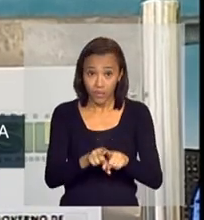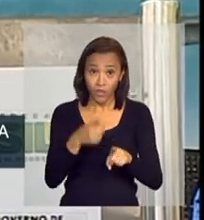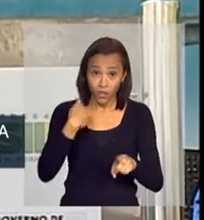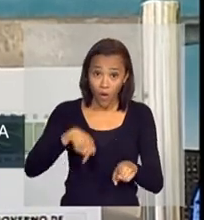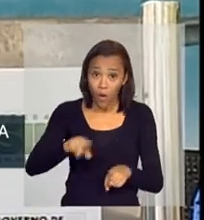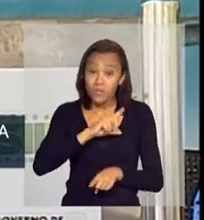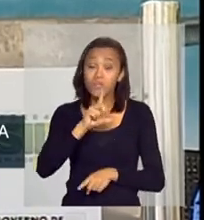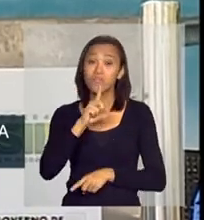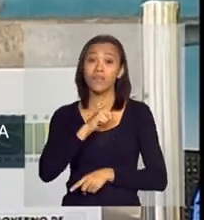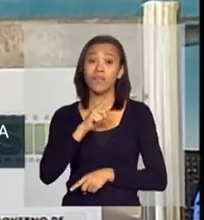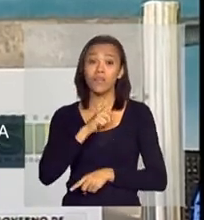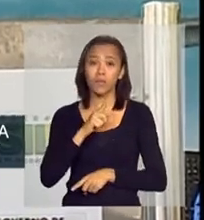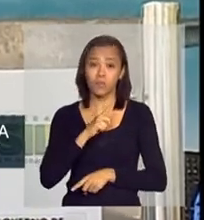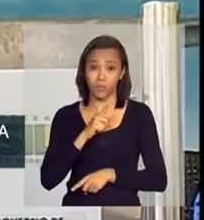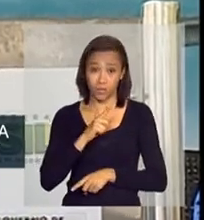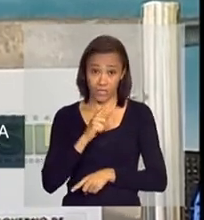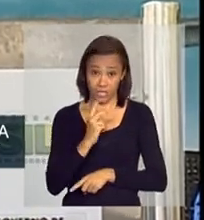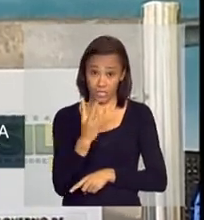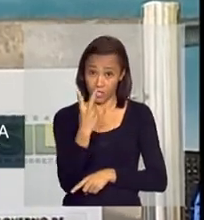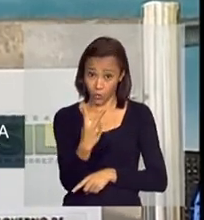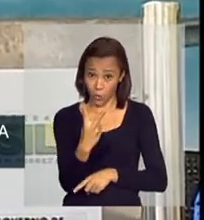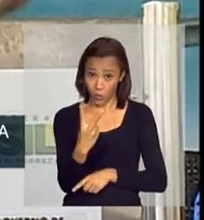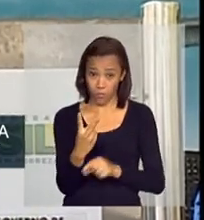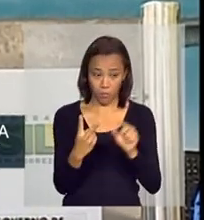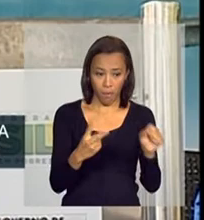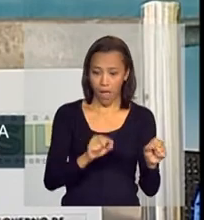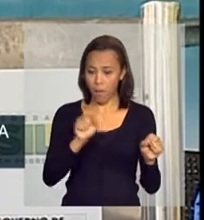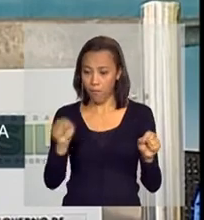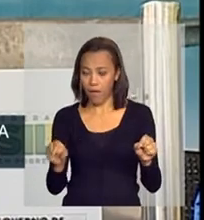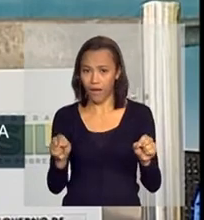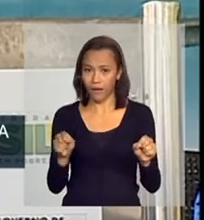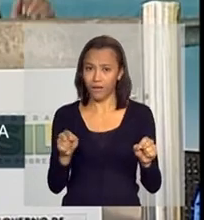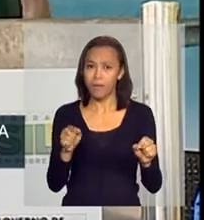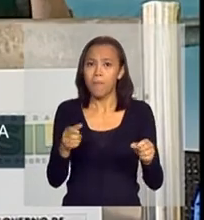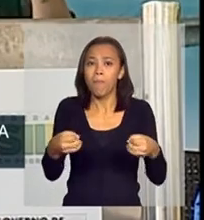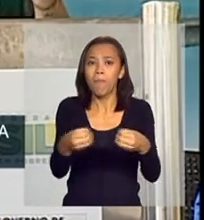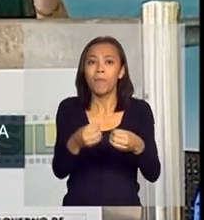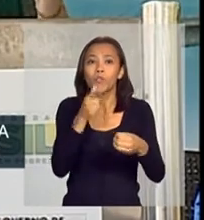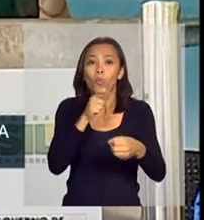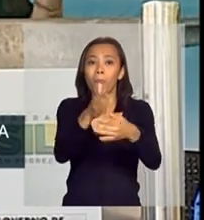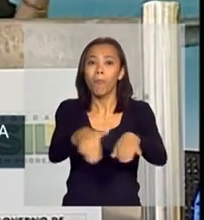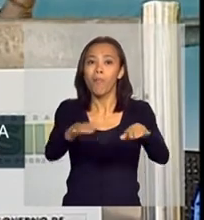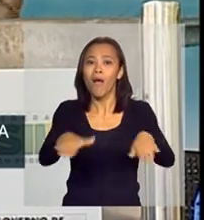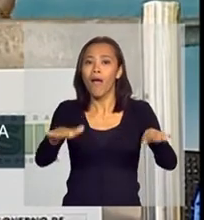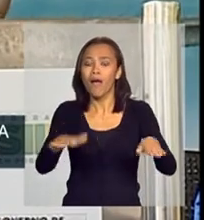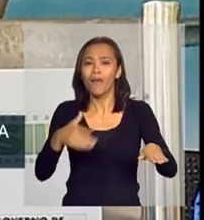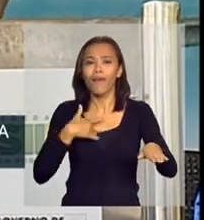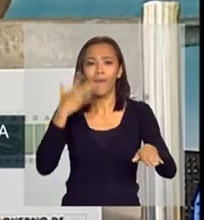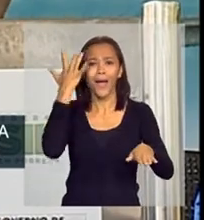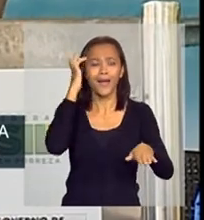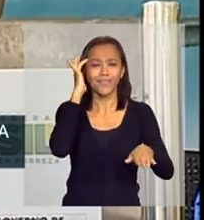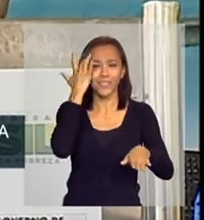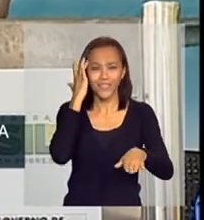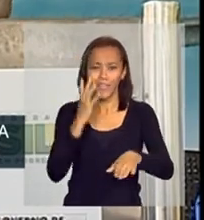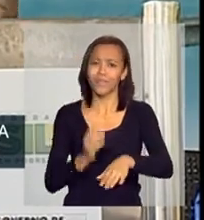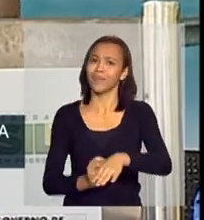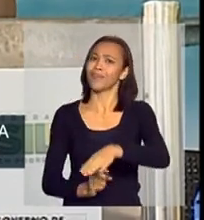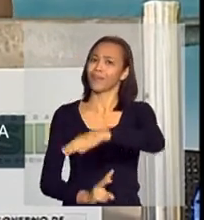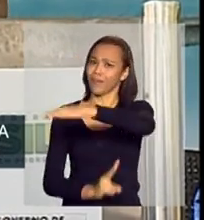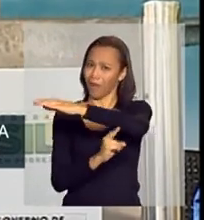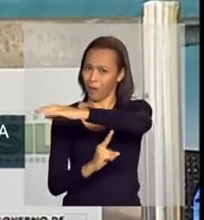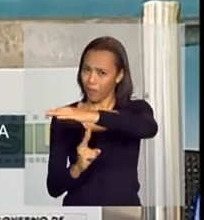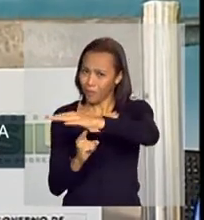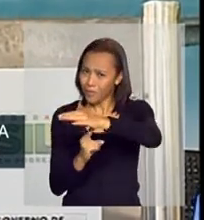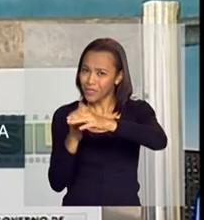temos desses dois pontos belíssimos da costa brasileira, eu achei que a ponte era mais